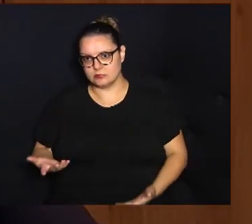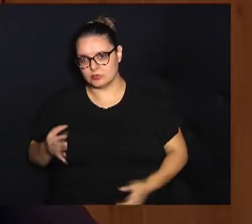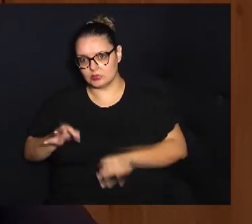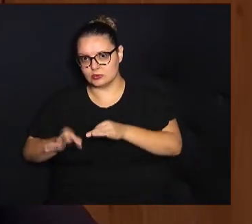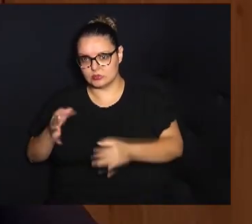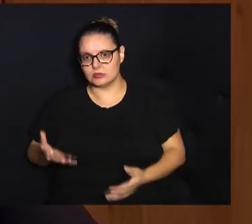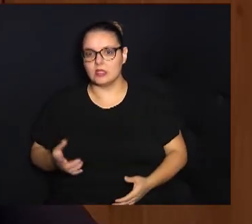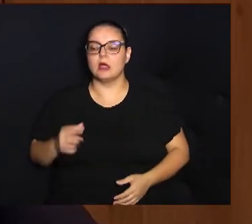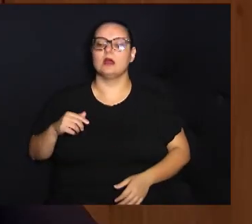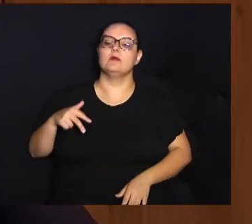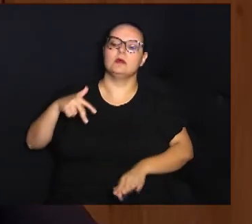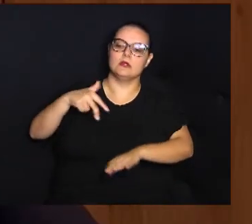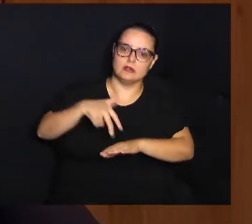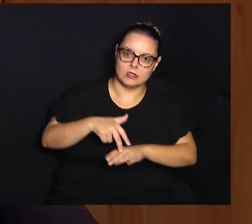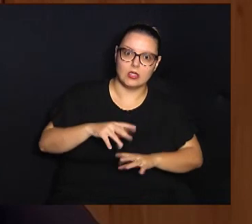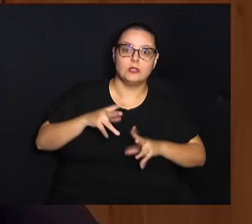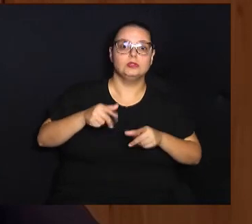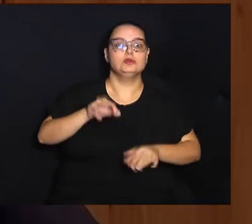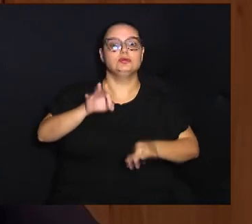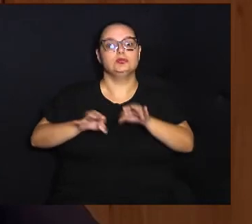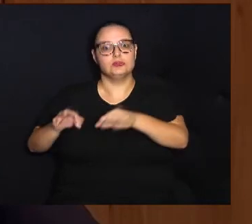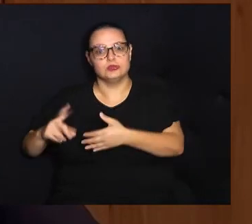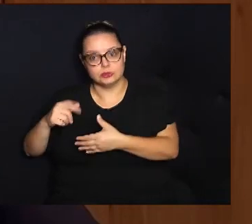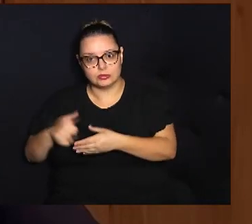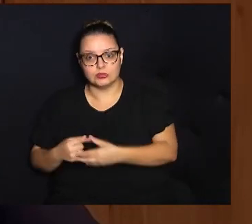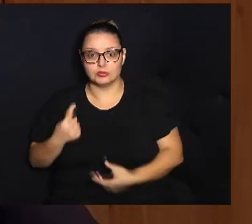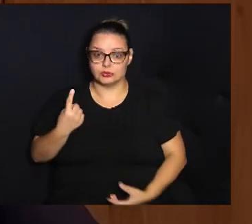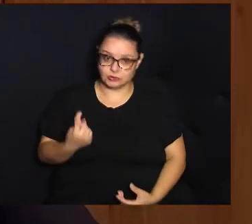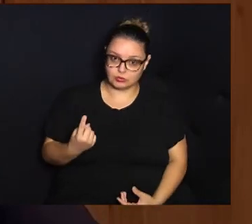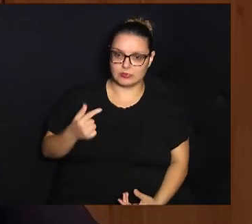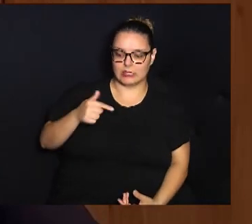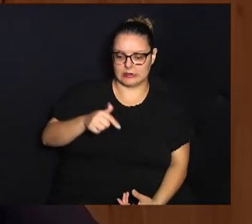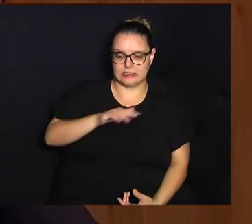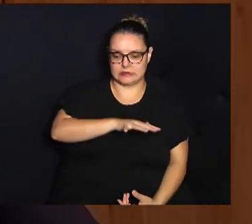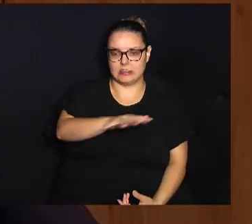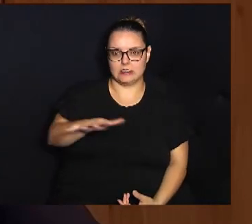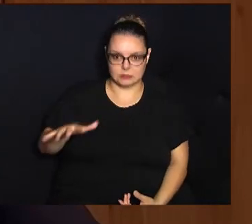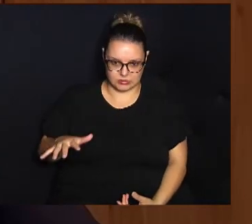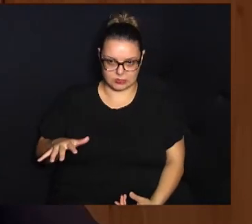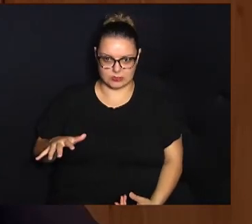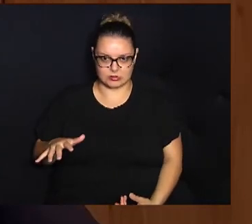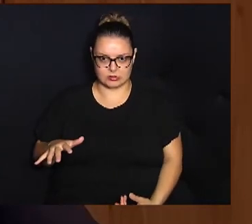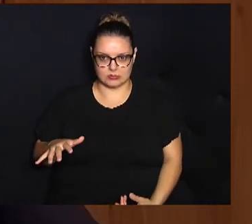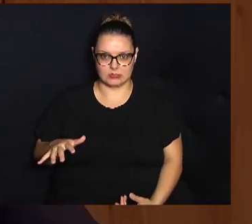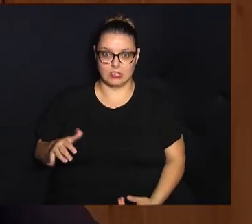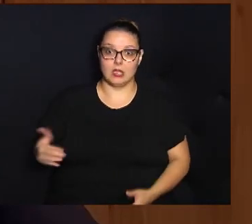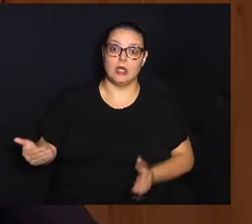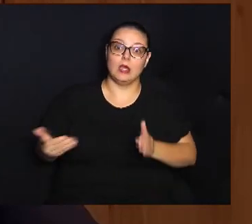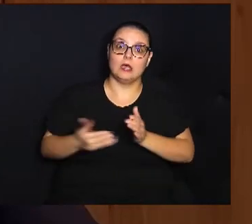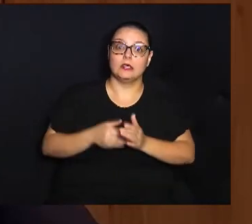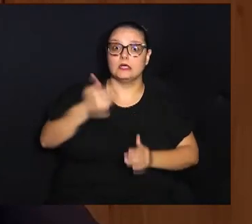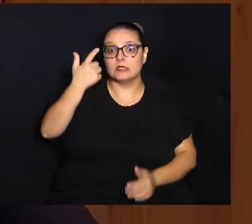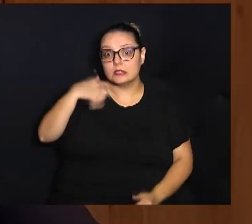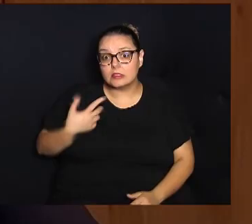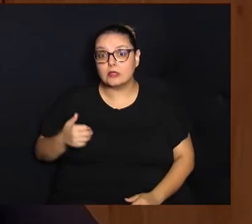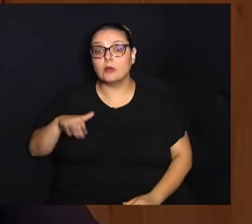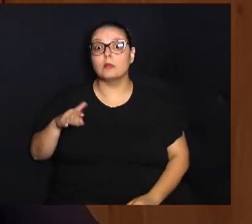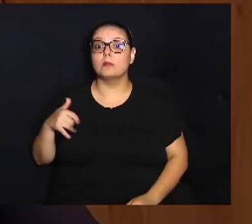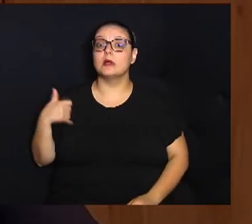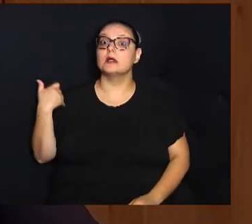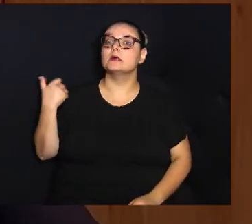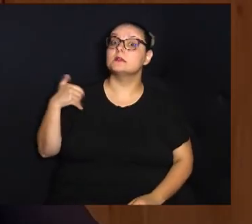os juízes foram juízes eleitorais de uma das 7 zonas de Campinas. Até que eu fiquei sendo o mais